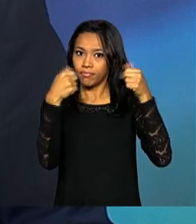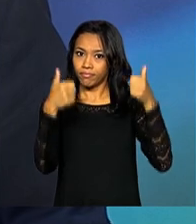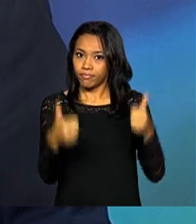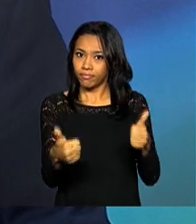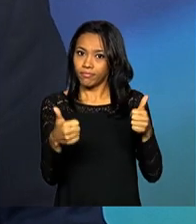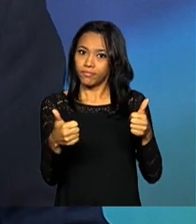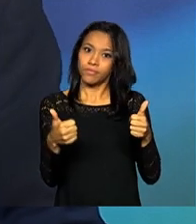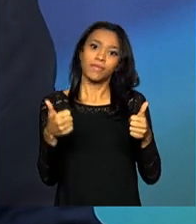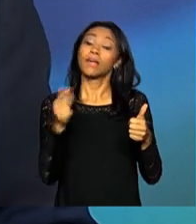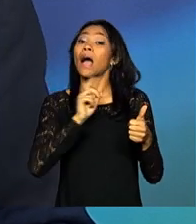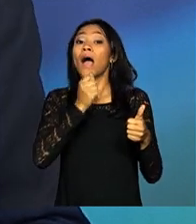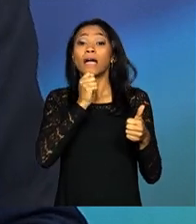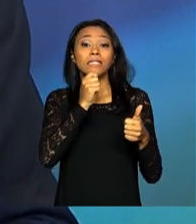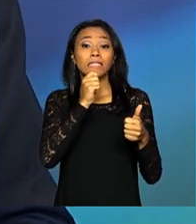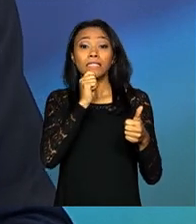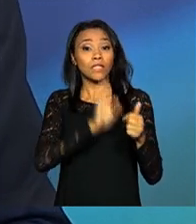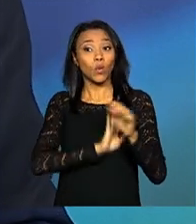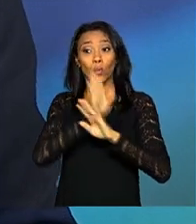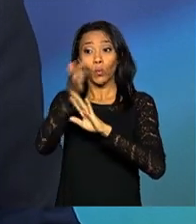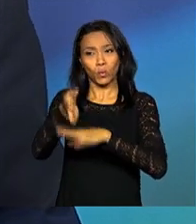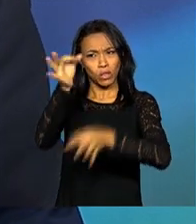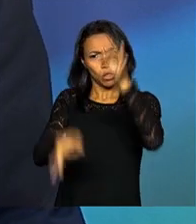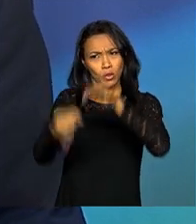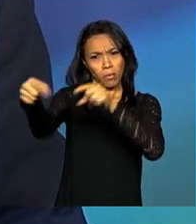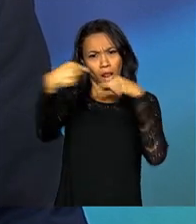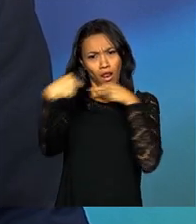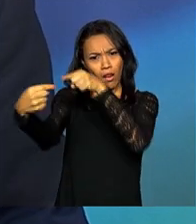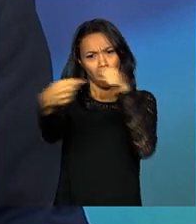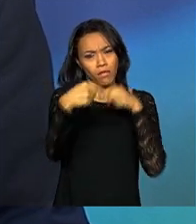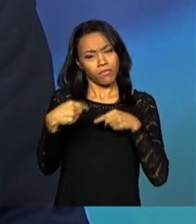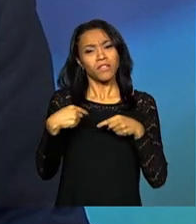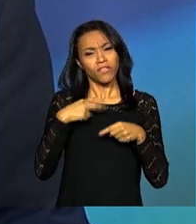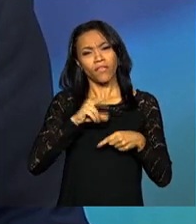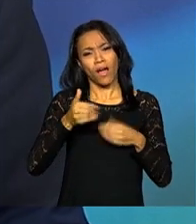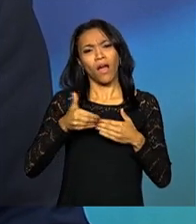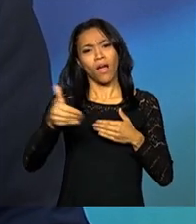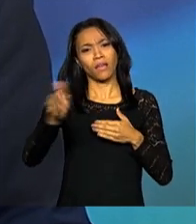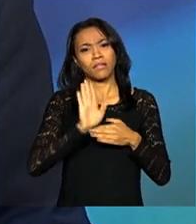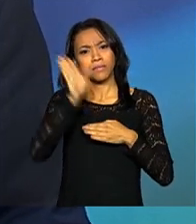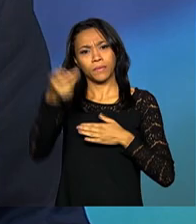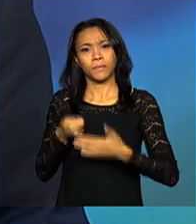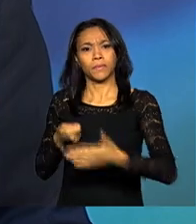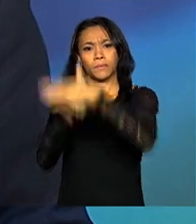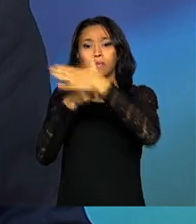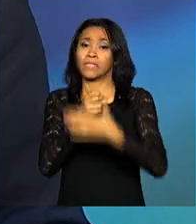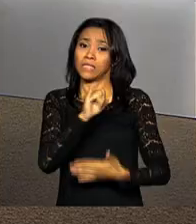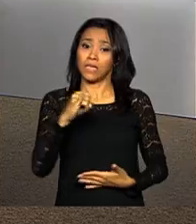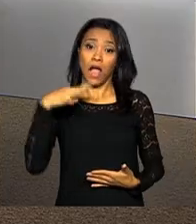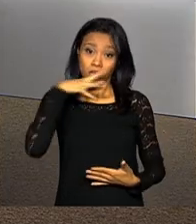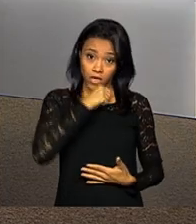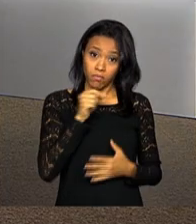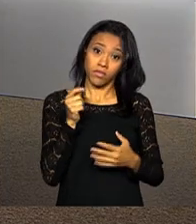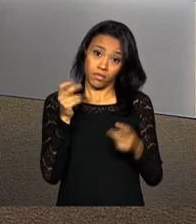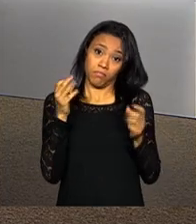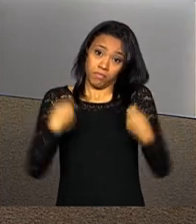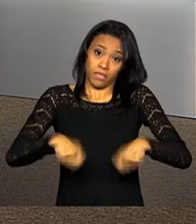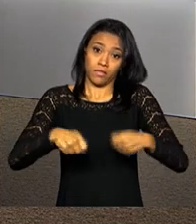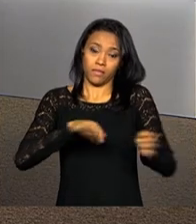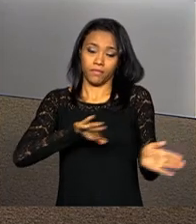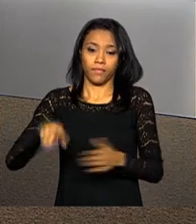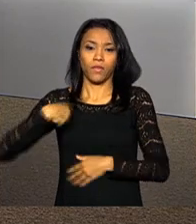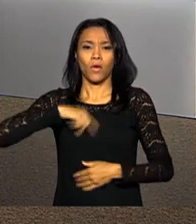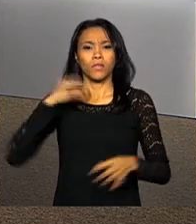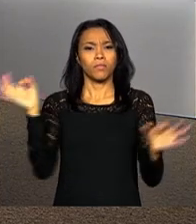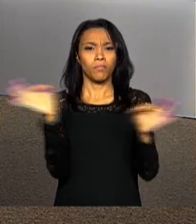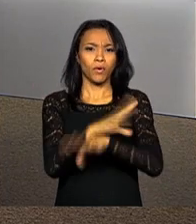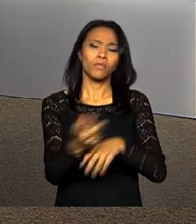discutimos isso no judiciário ainda. E podemos fazê-lo na hora em que acharmos que devemos fazer essa discussão. Nós ficamos por